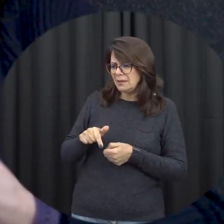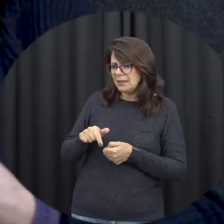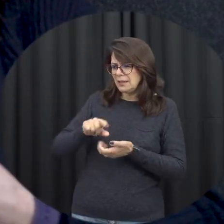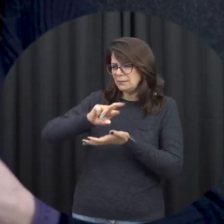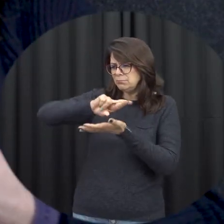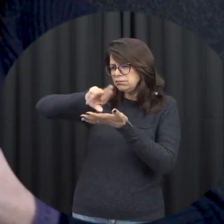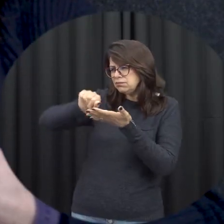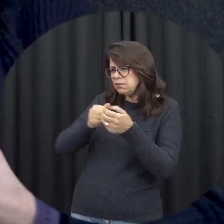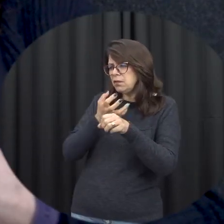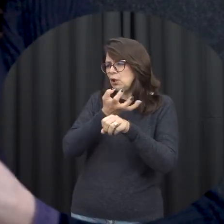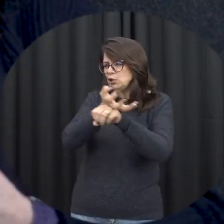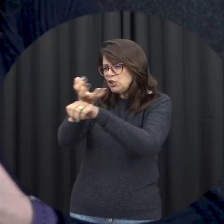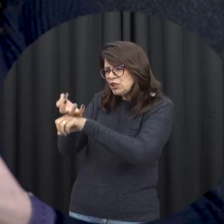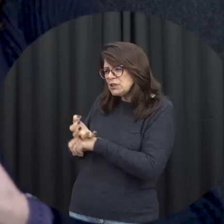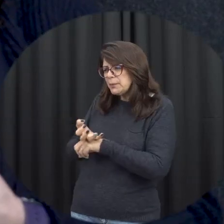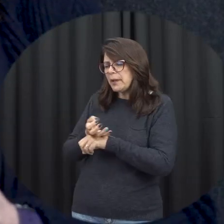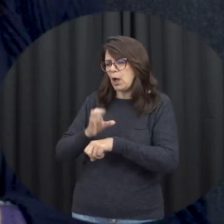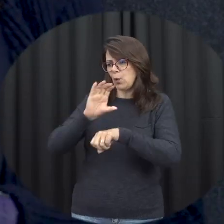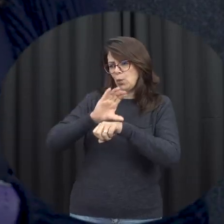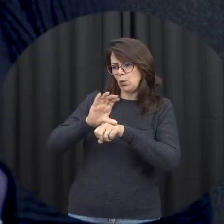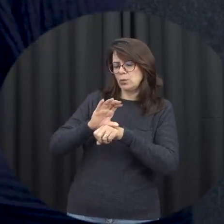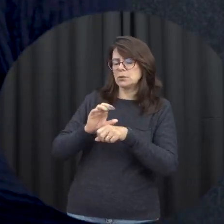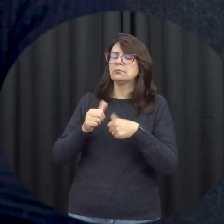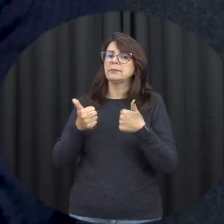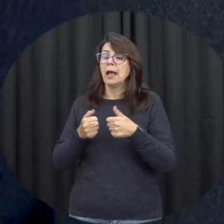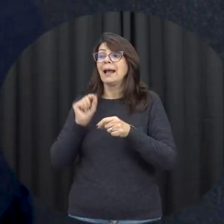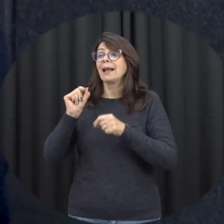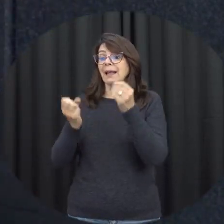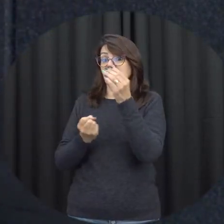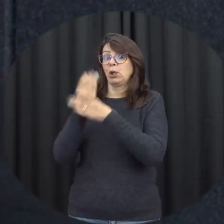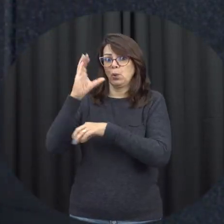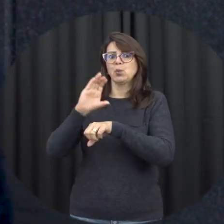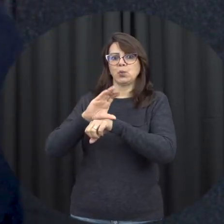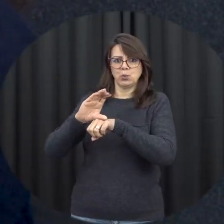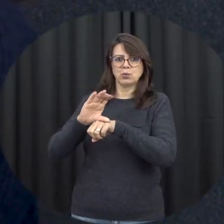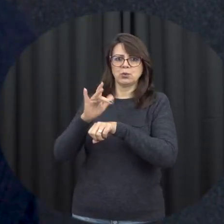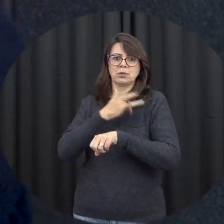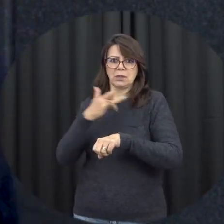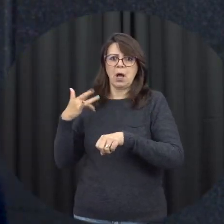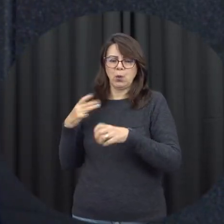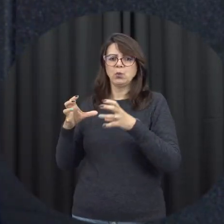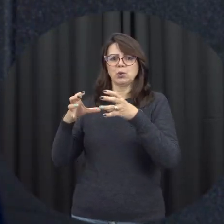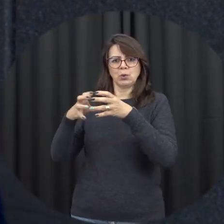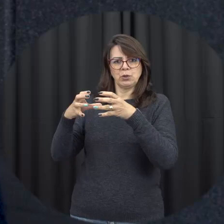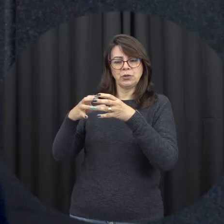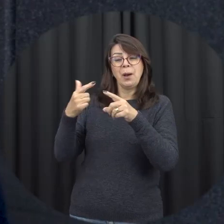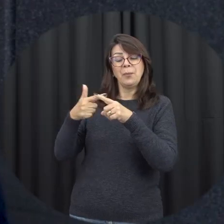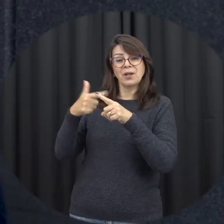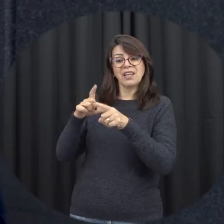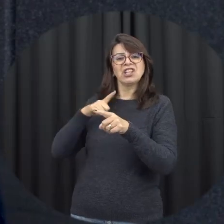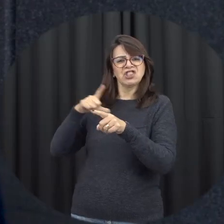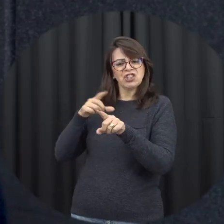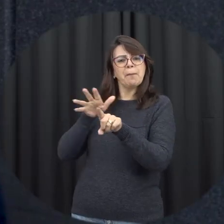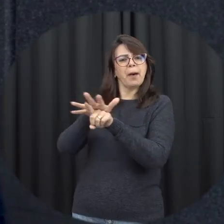É mais interdisciplinar, né? O curso ele tem ou várias seja, vertentes. quem foi criar o curso foi